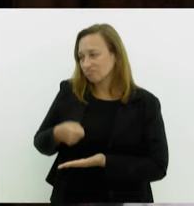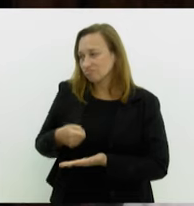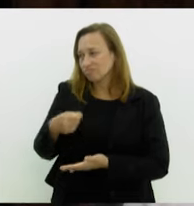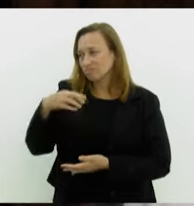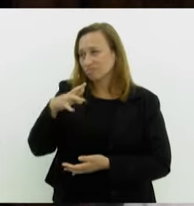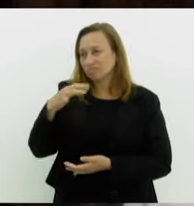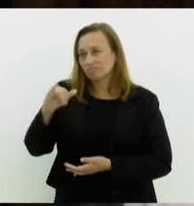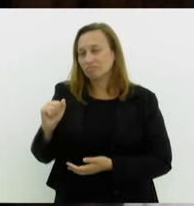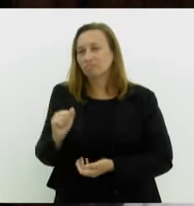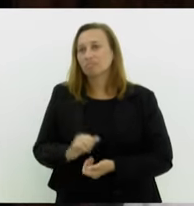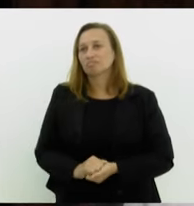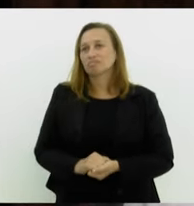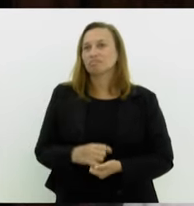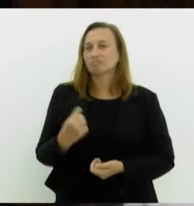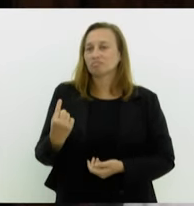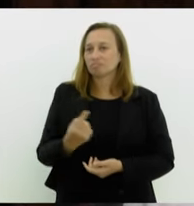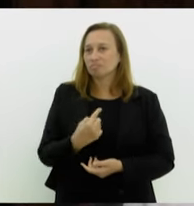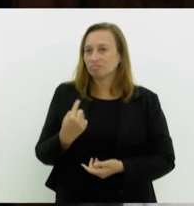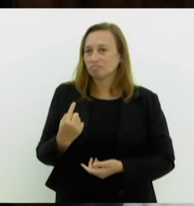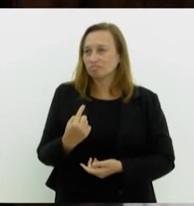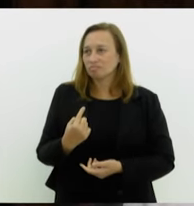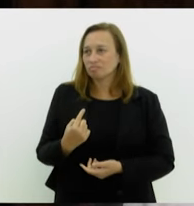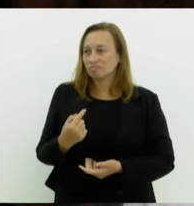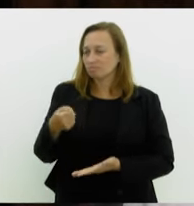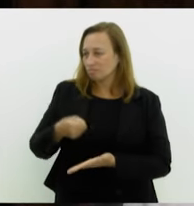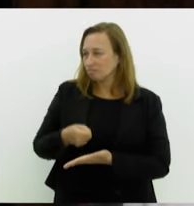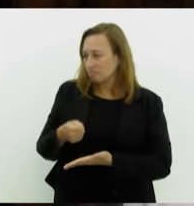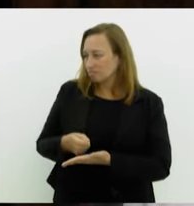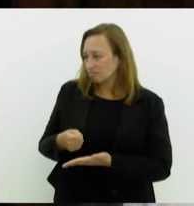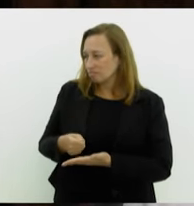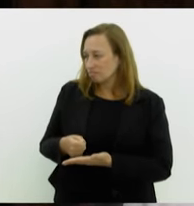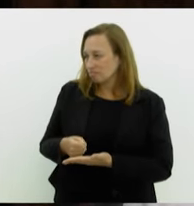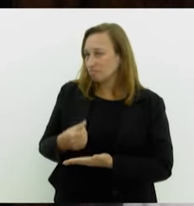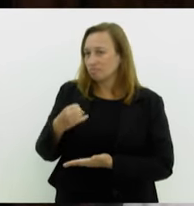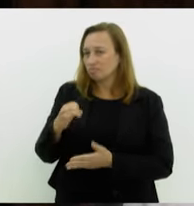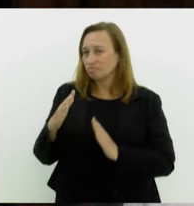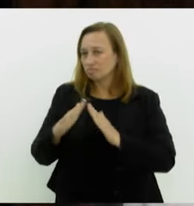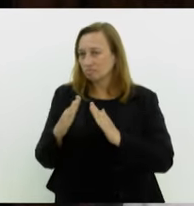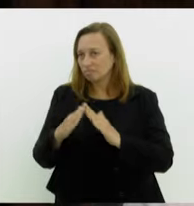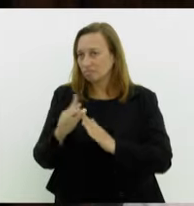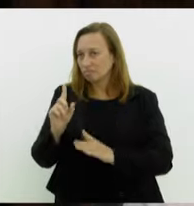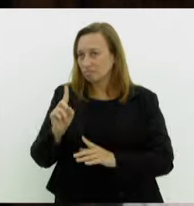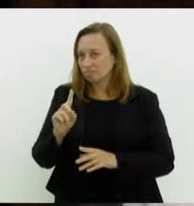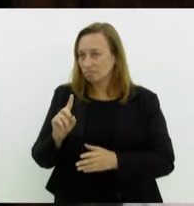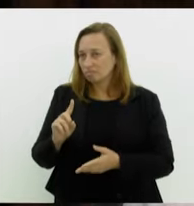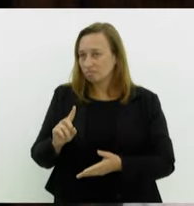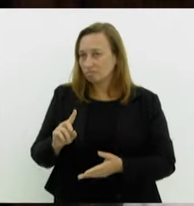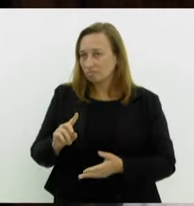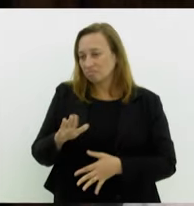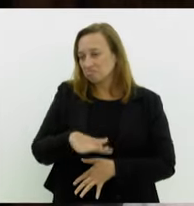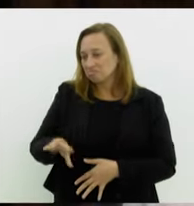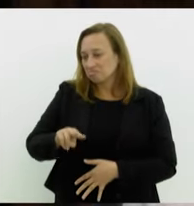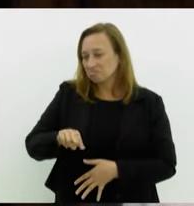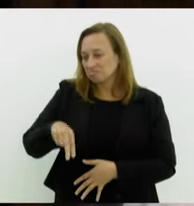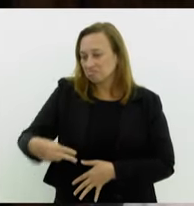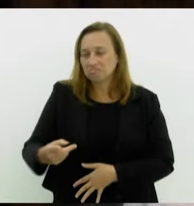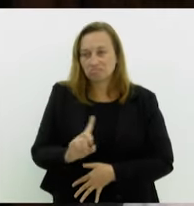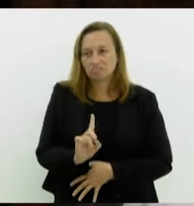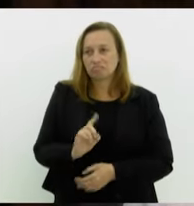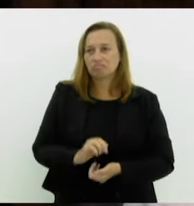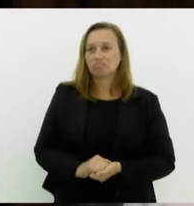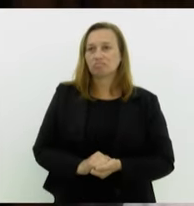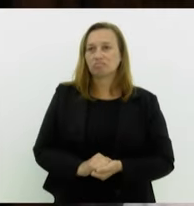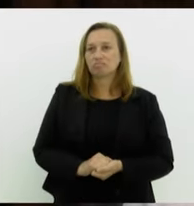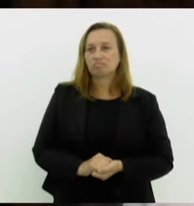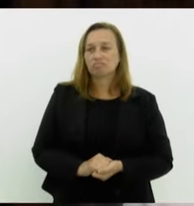gente nós somos o Carrasco de nós mesmos se a gente tivesse em casa a criança não tinha caído se a gente tivesse isso